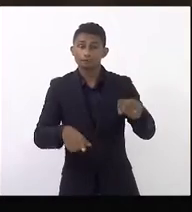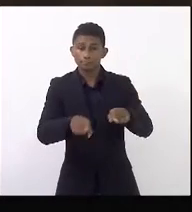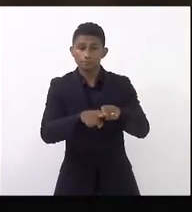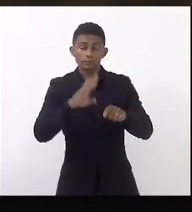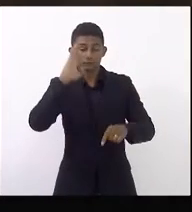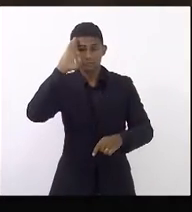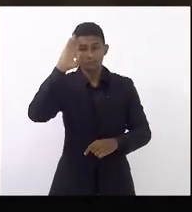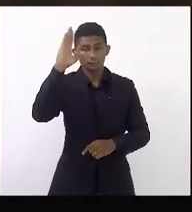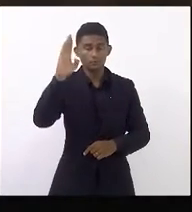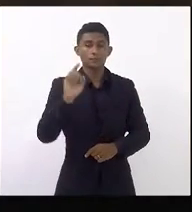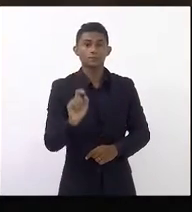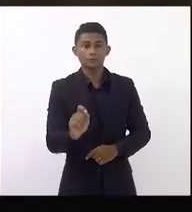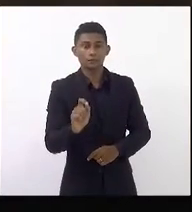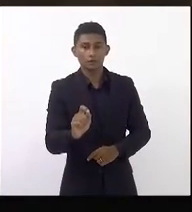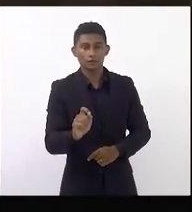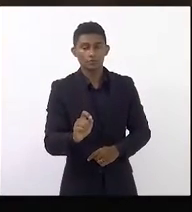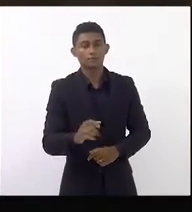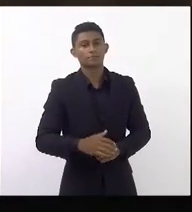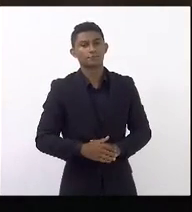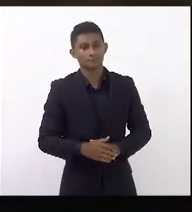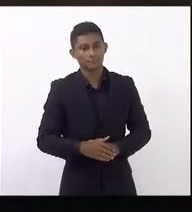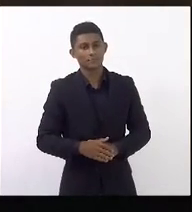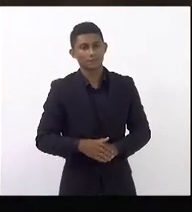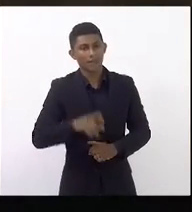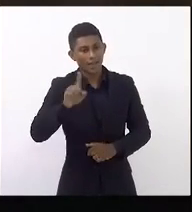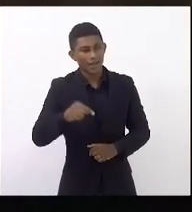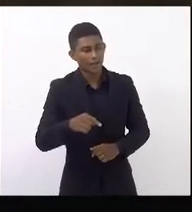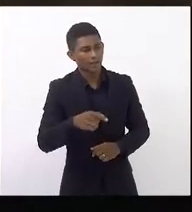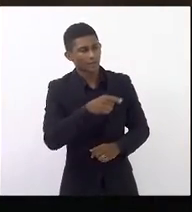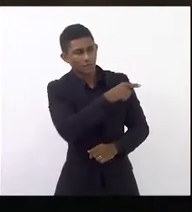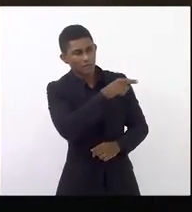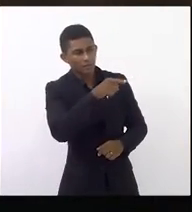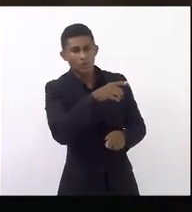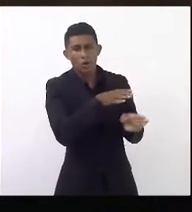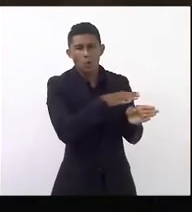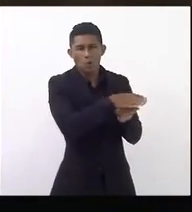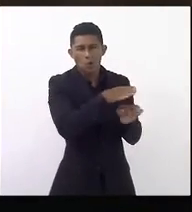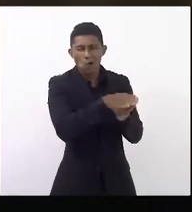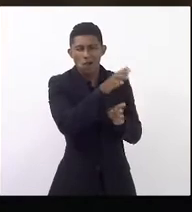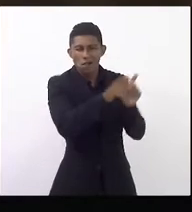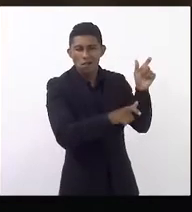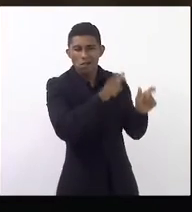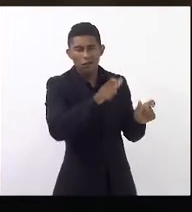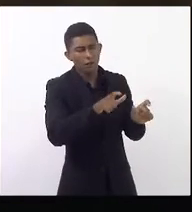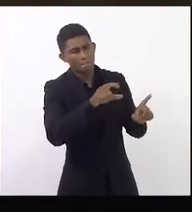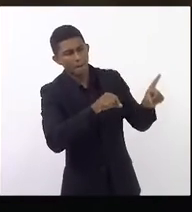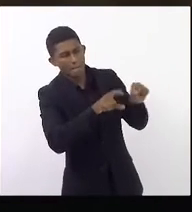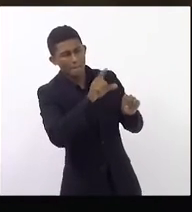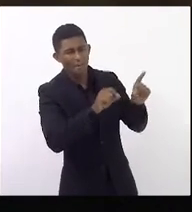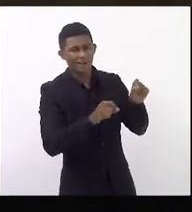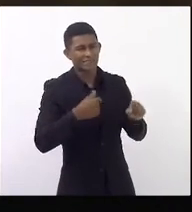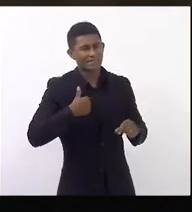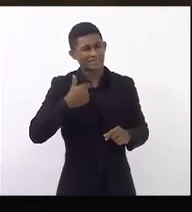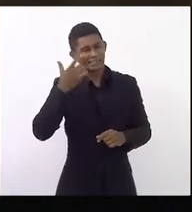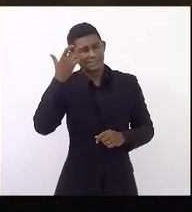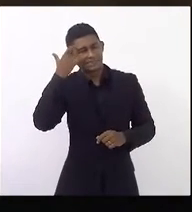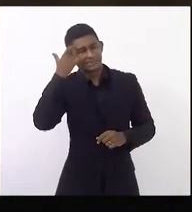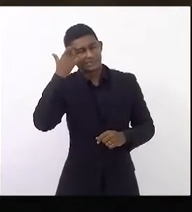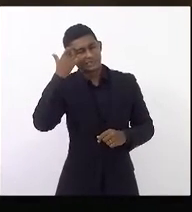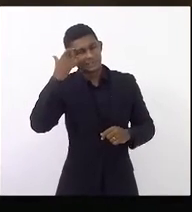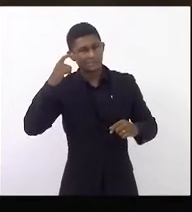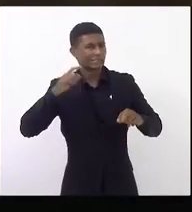à forma de escolha dos conselheiros. Assim posto, ponderando as